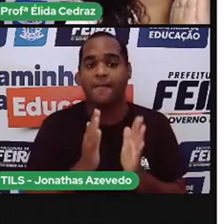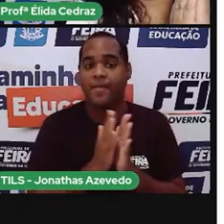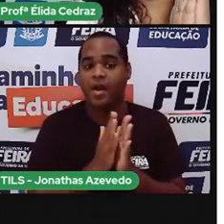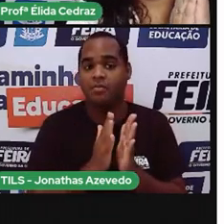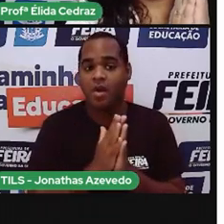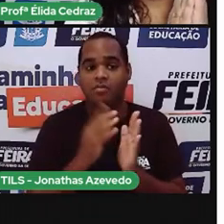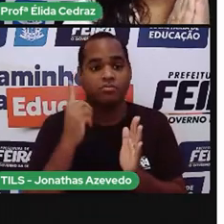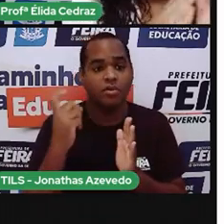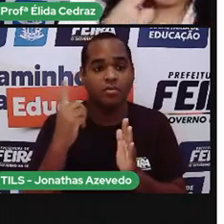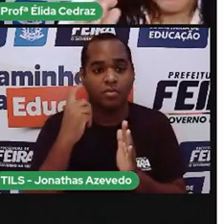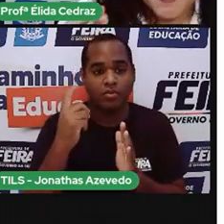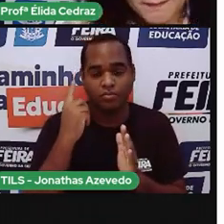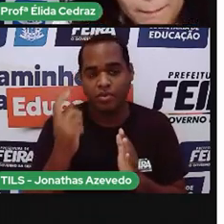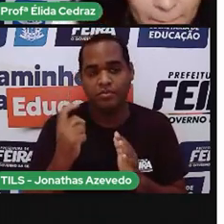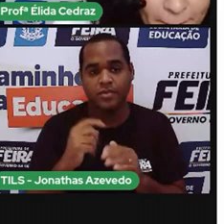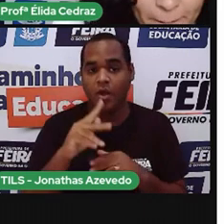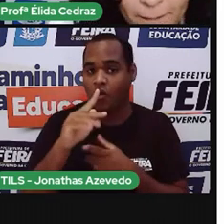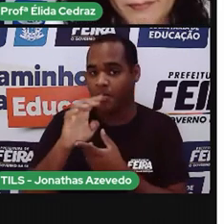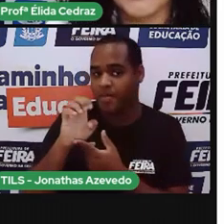o bater das mãos,